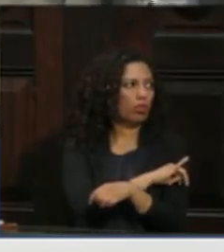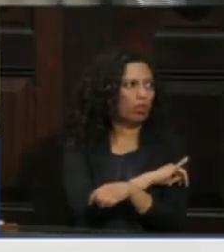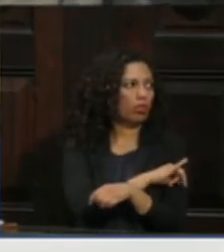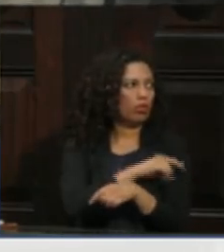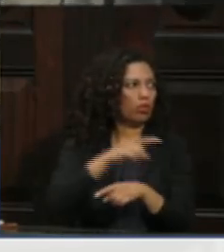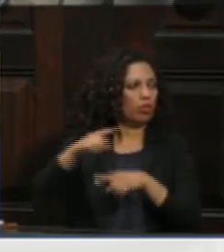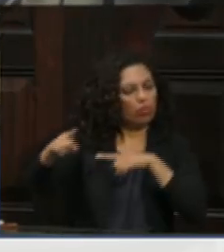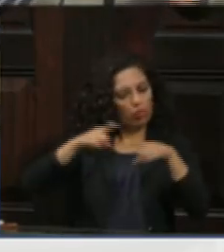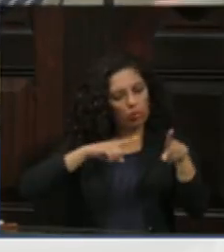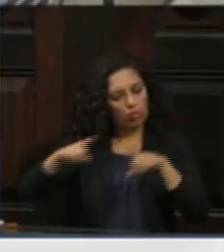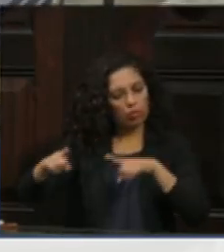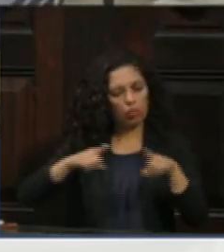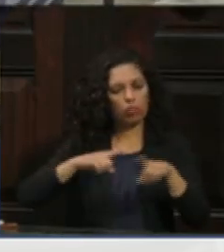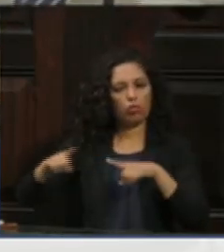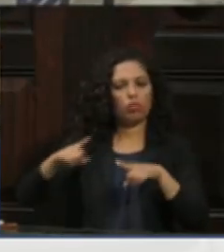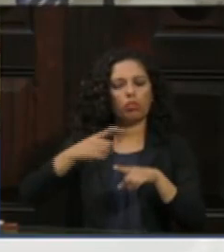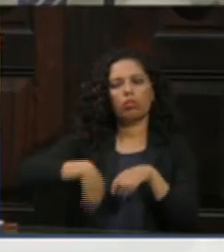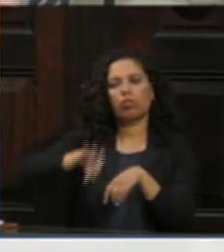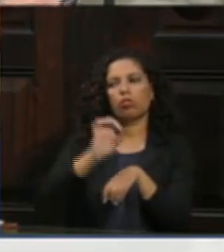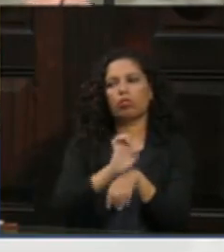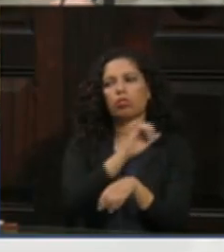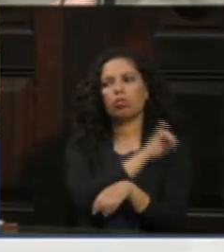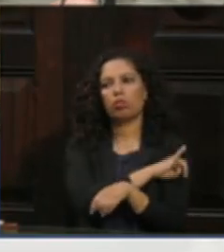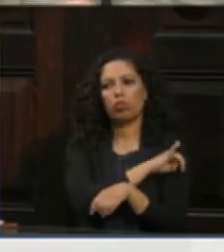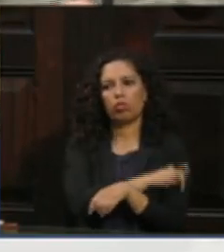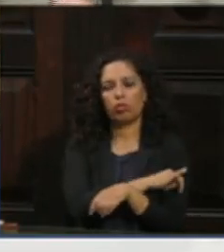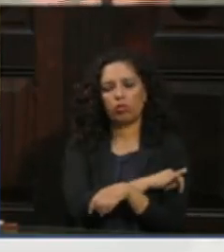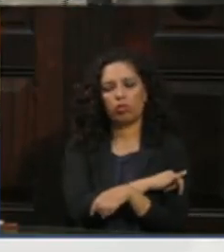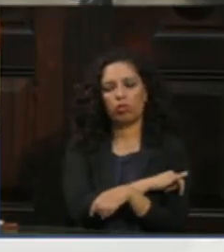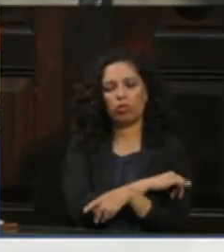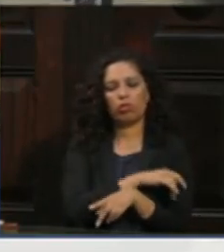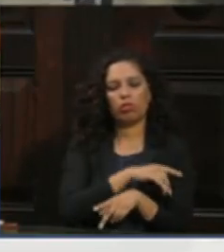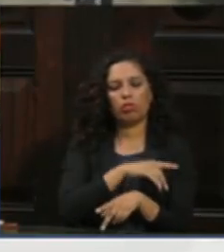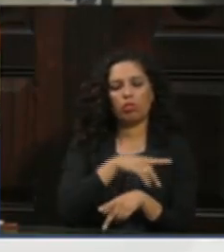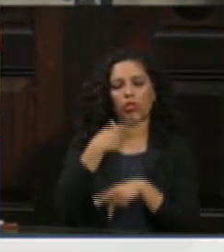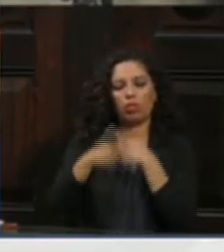Encerrada a discussão, em votação, os senhores que aprovam nesse como estão aprovados em primeira, retornem em segunda.